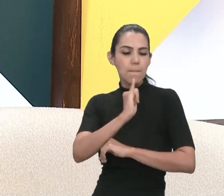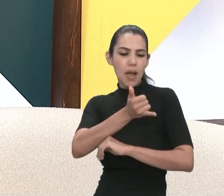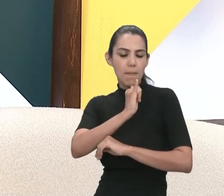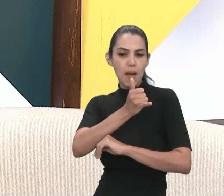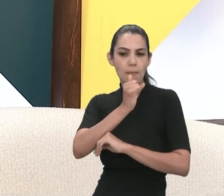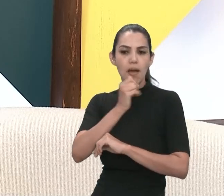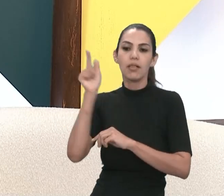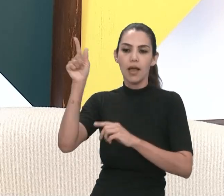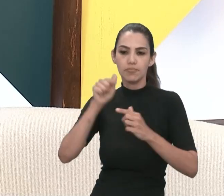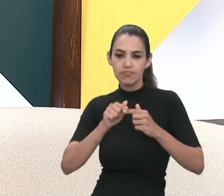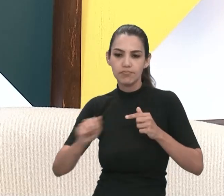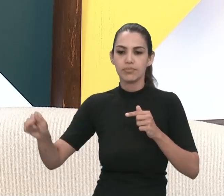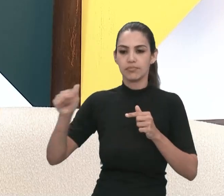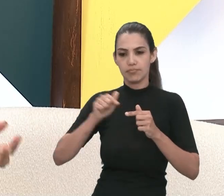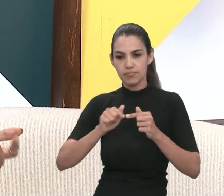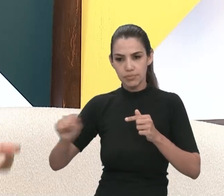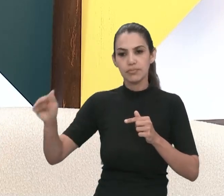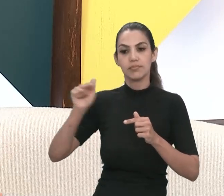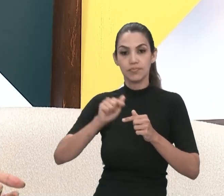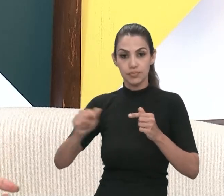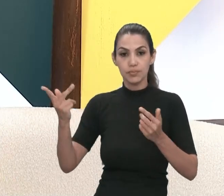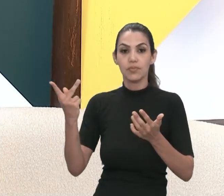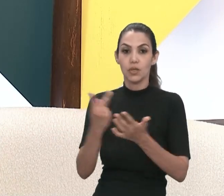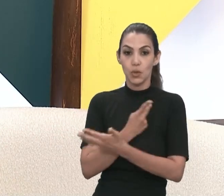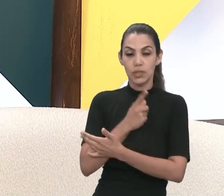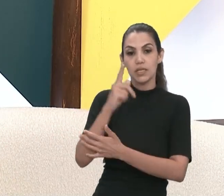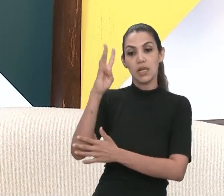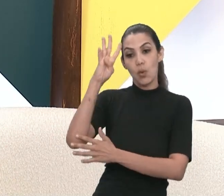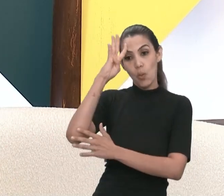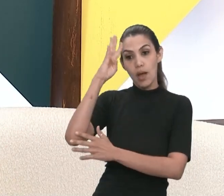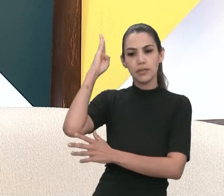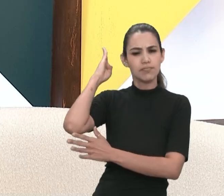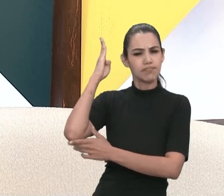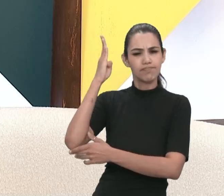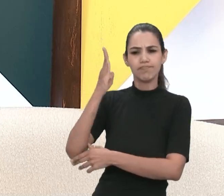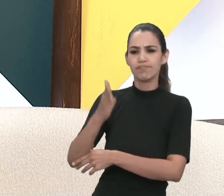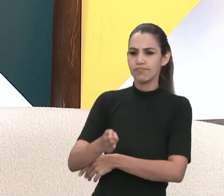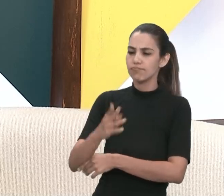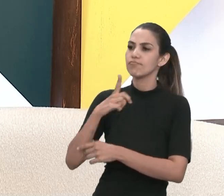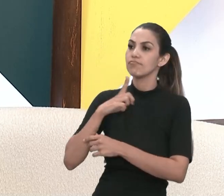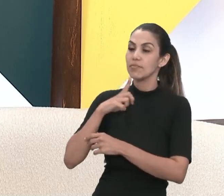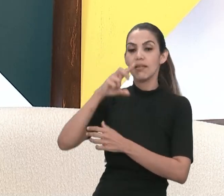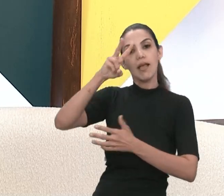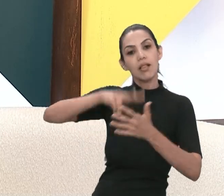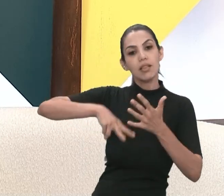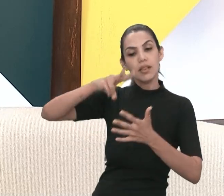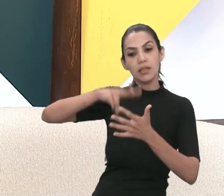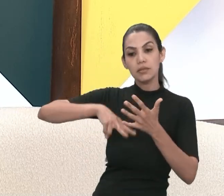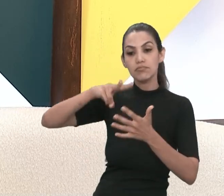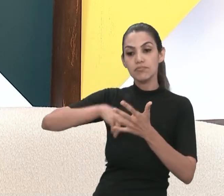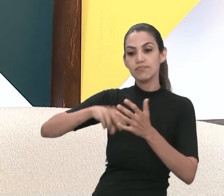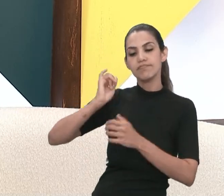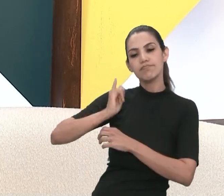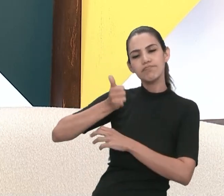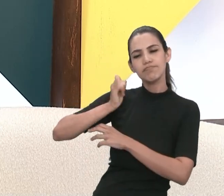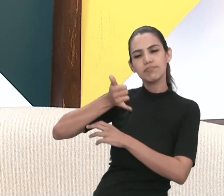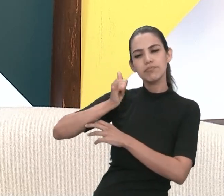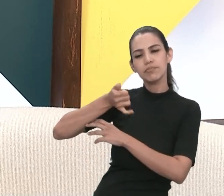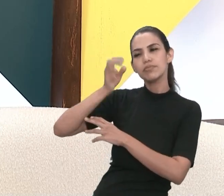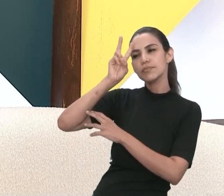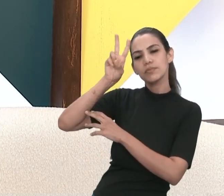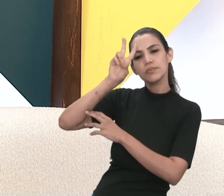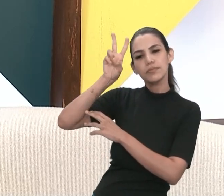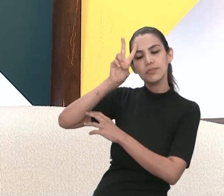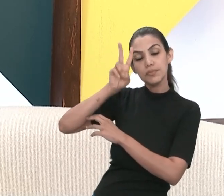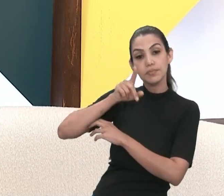no Departamento de Educação Infantil. Nós temos as quartas literárias, onde a gente lê livros e a gente também conta e escuta histórias,